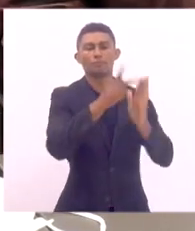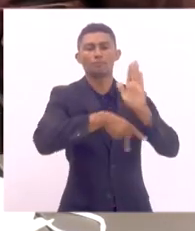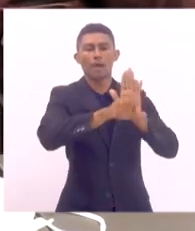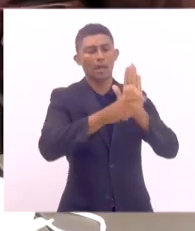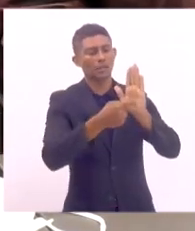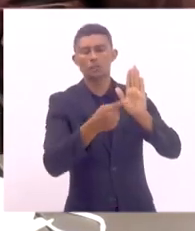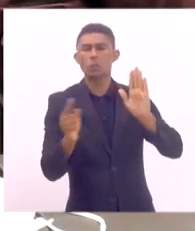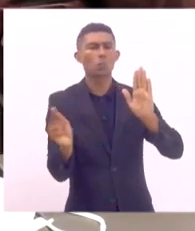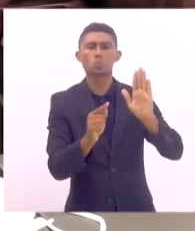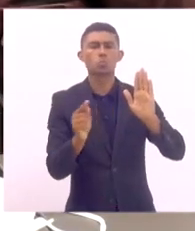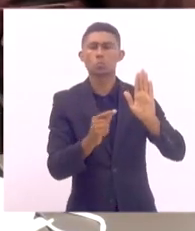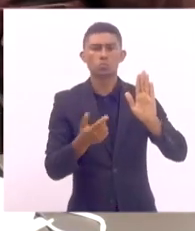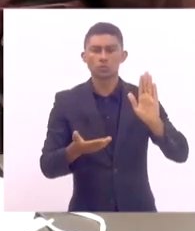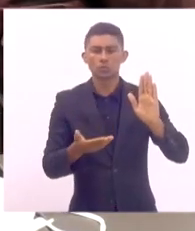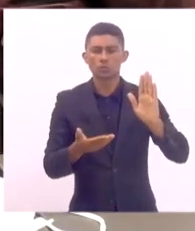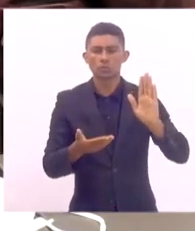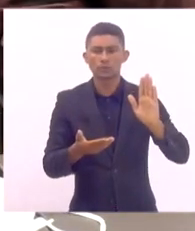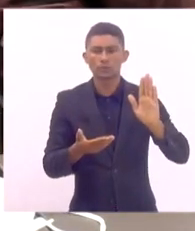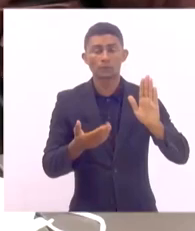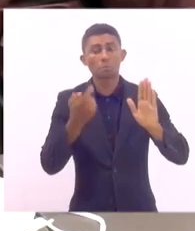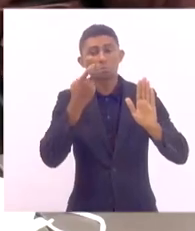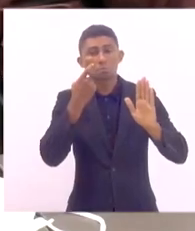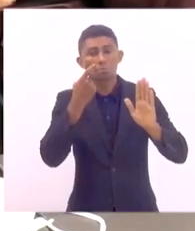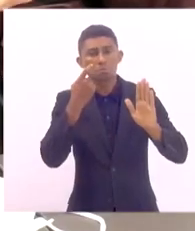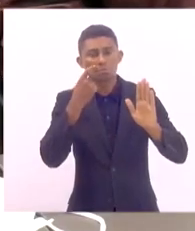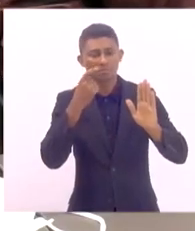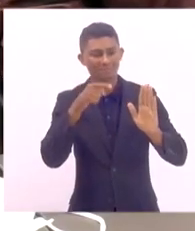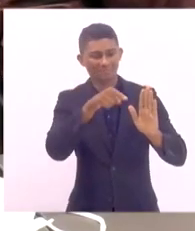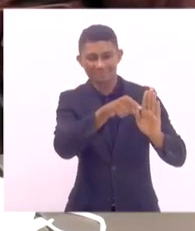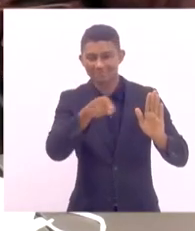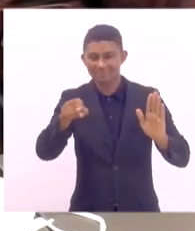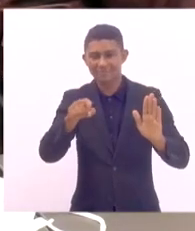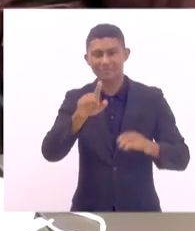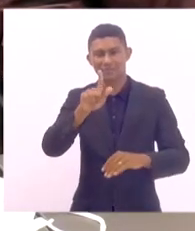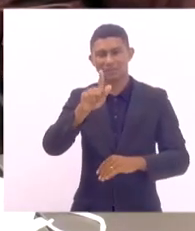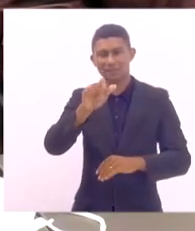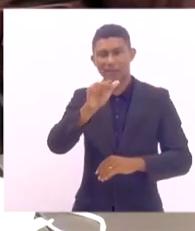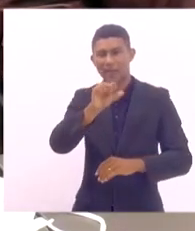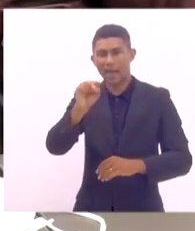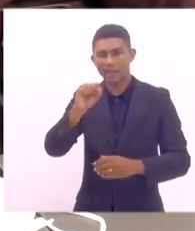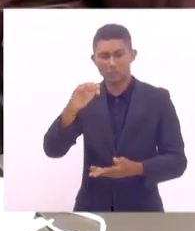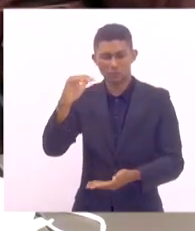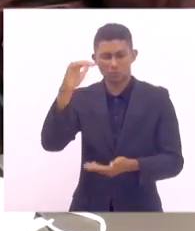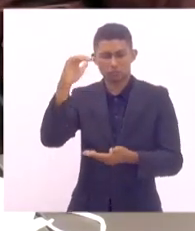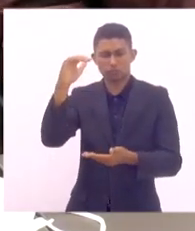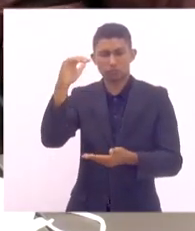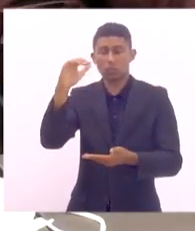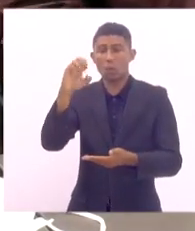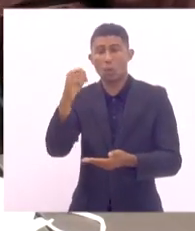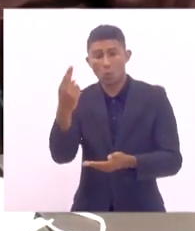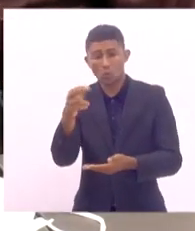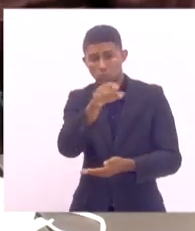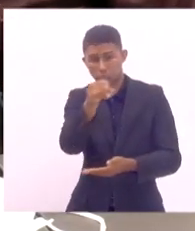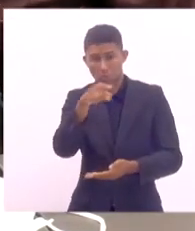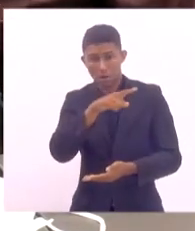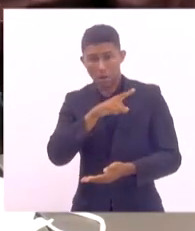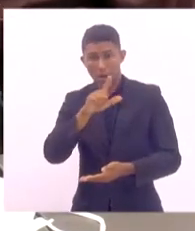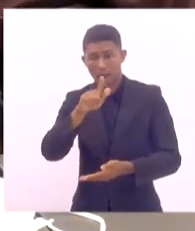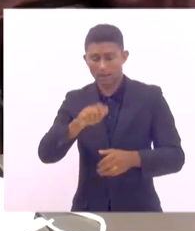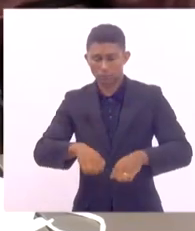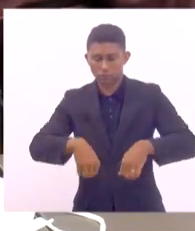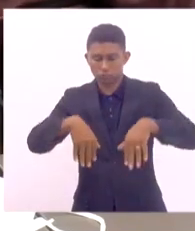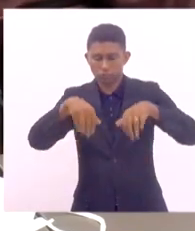uma sobrecarga para o gás de botijão. E para quem tivesse gás encanado, tivesse um gás de